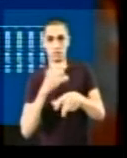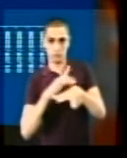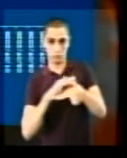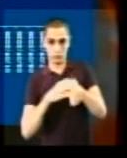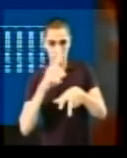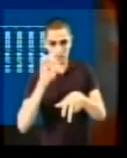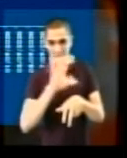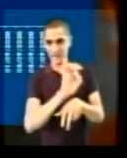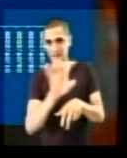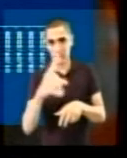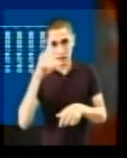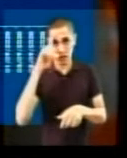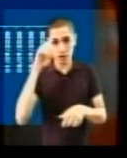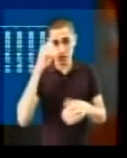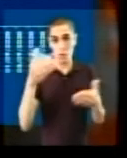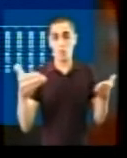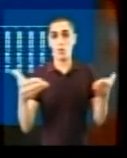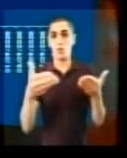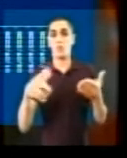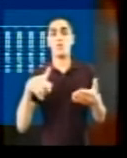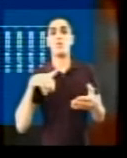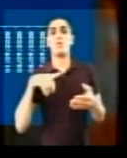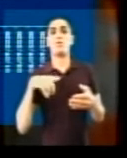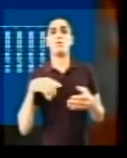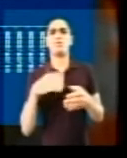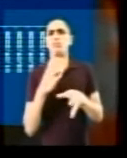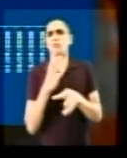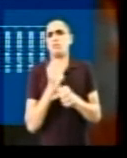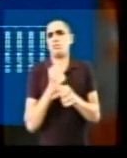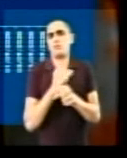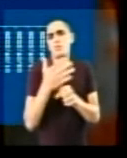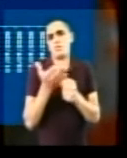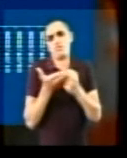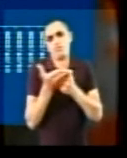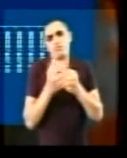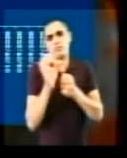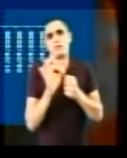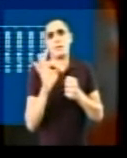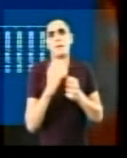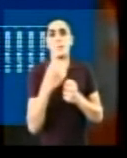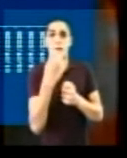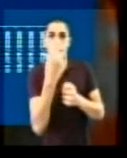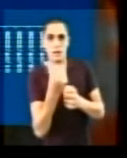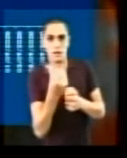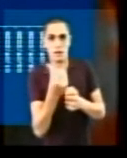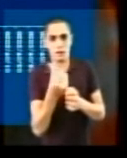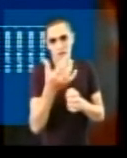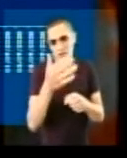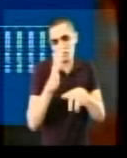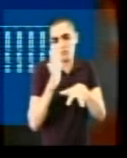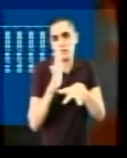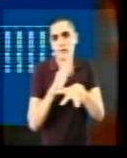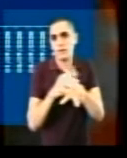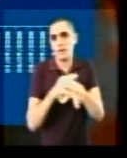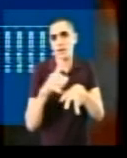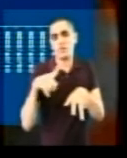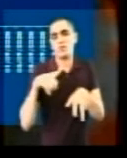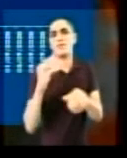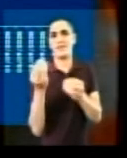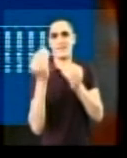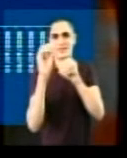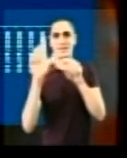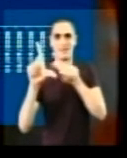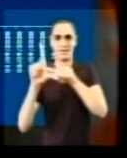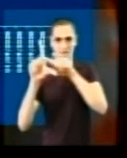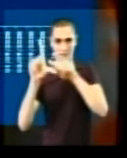uma média móvel de 16 pacientes. Não está escrito aí, mas esse número aqui